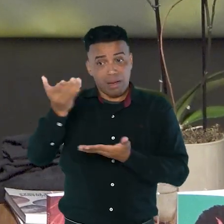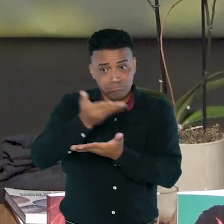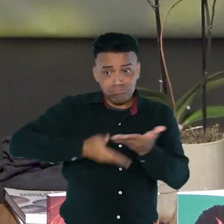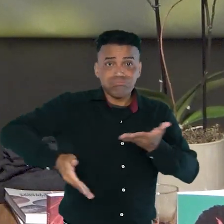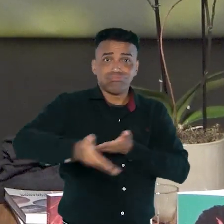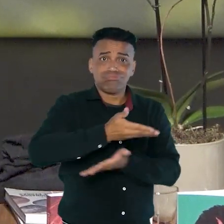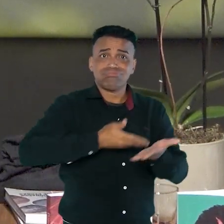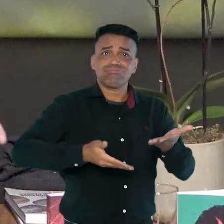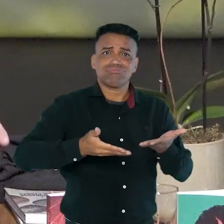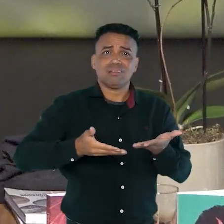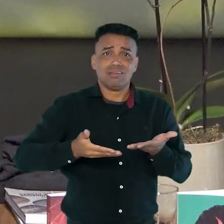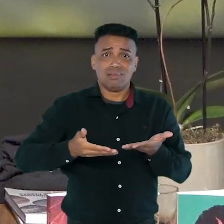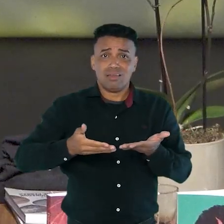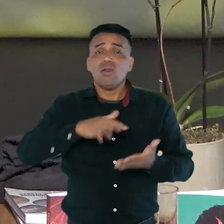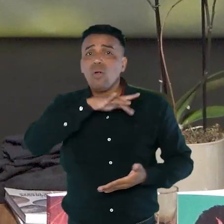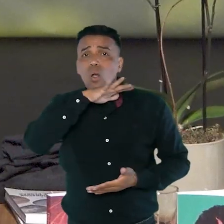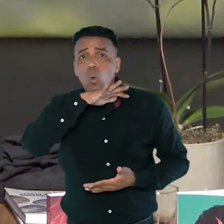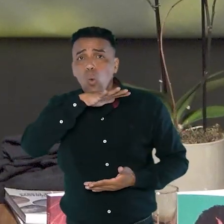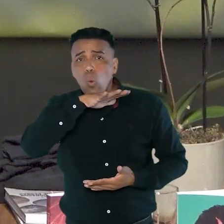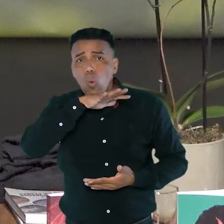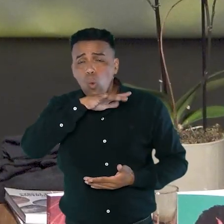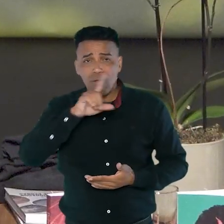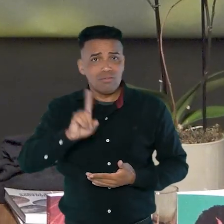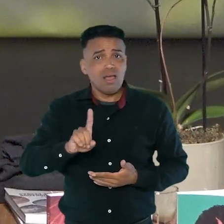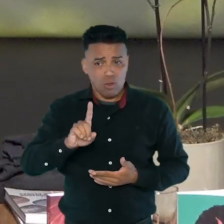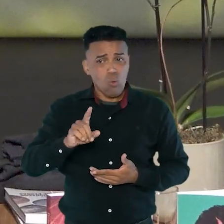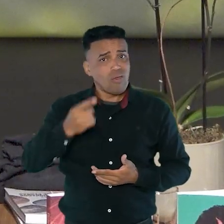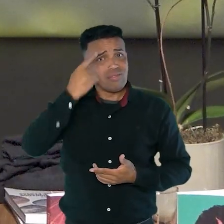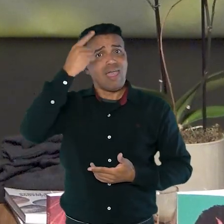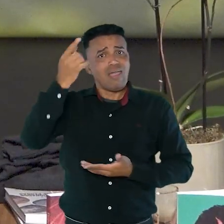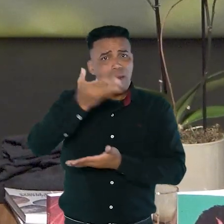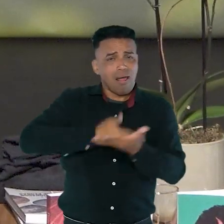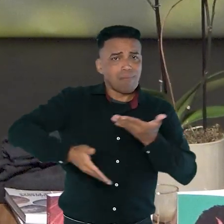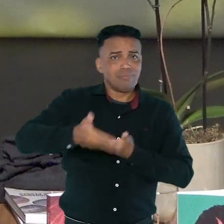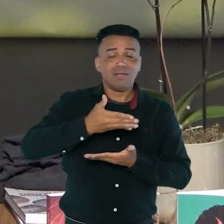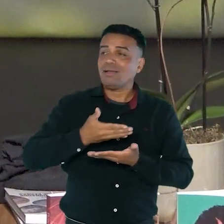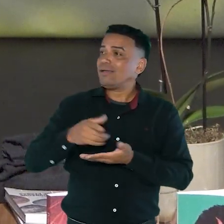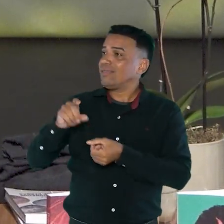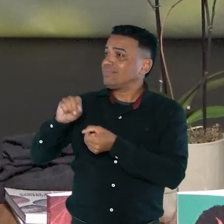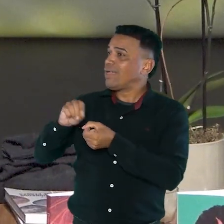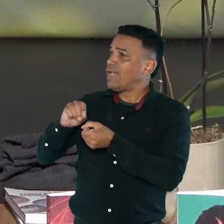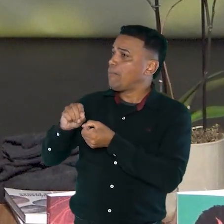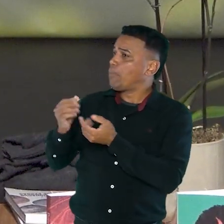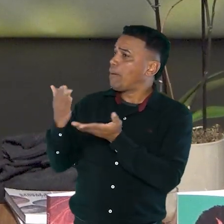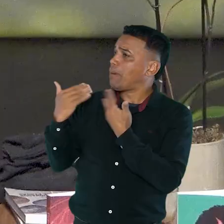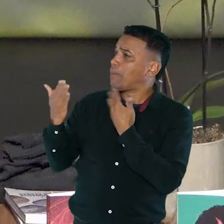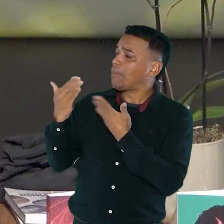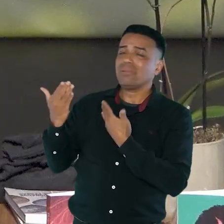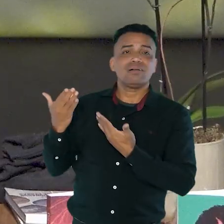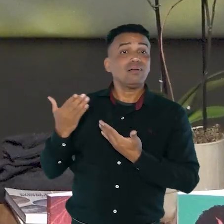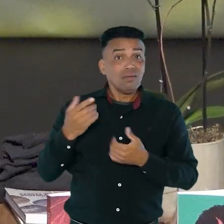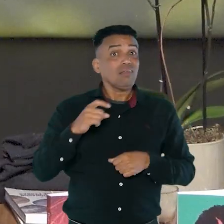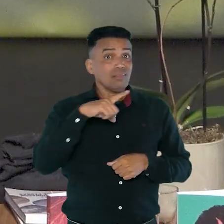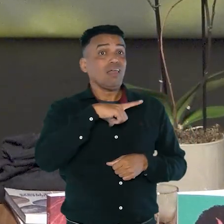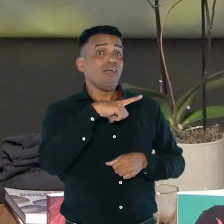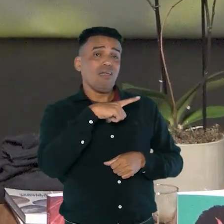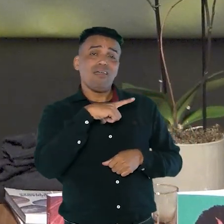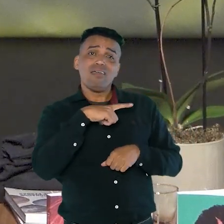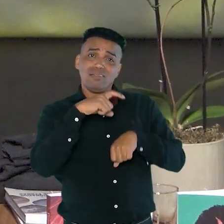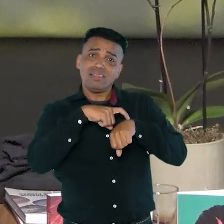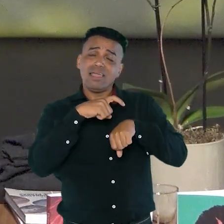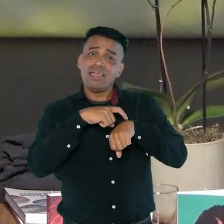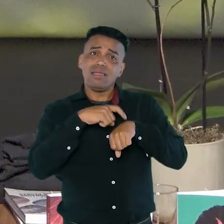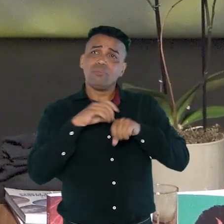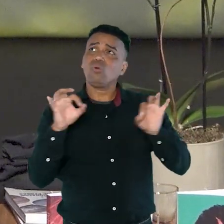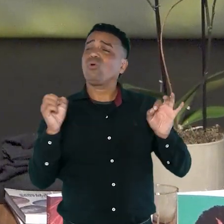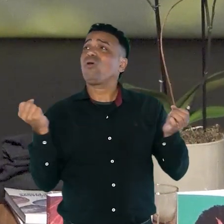trocar. Isso também não é ruim. A gente tem uma ideia para trocar. E não tem tempo para gastar, né? Cara, a gente tem... Eu tenho esse tempo, eu